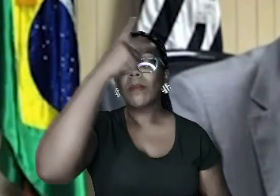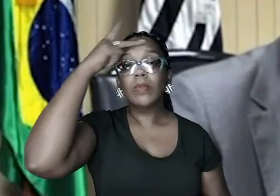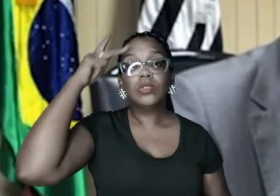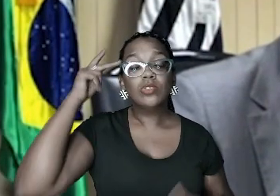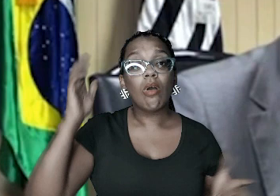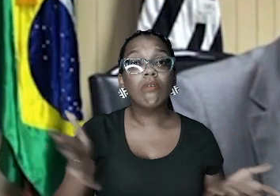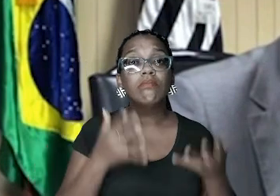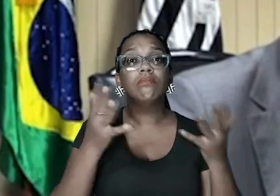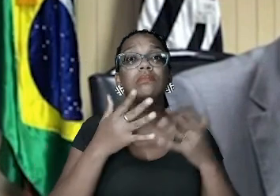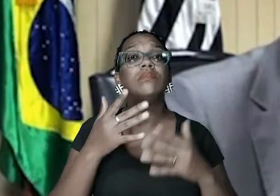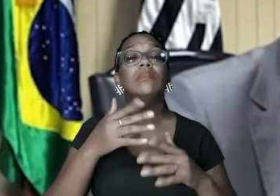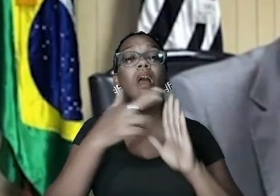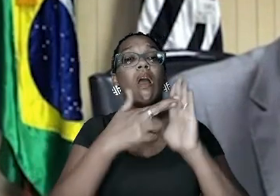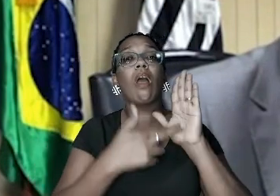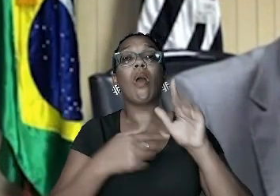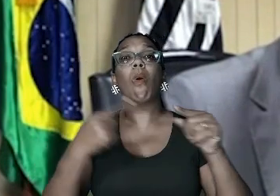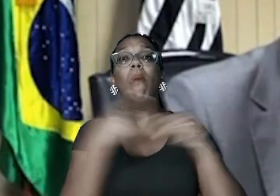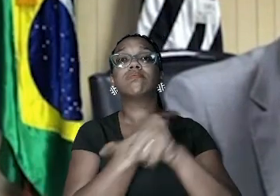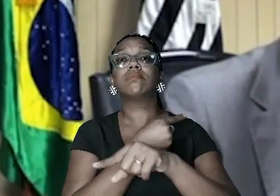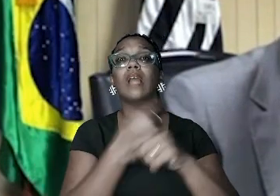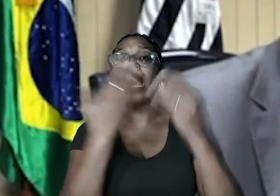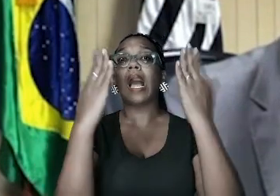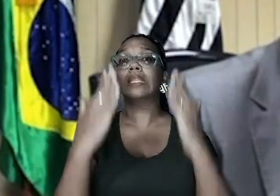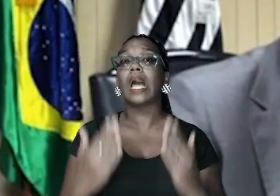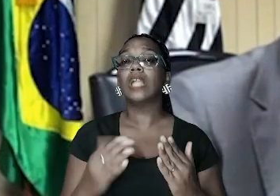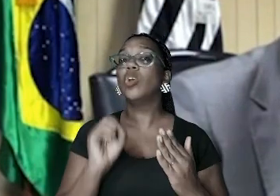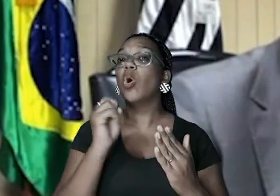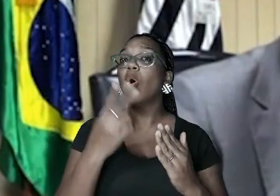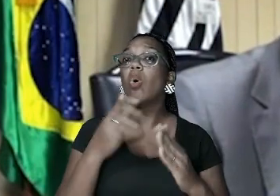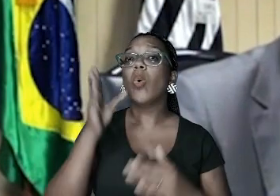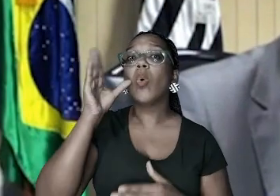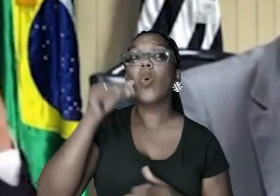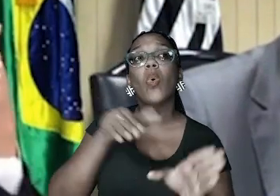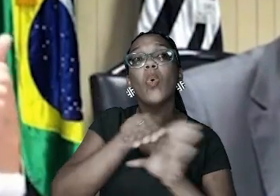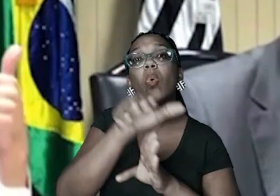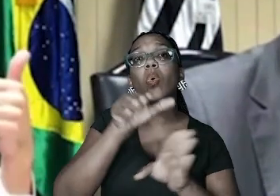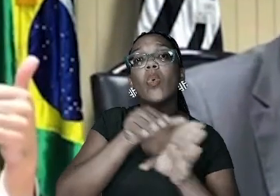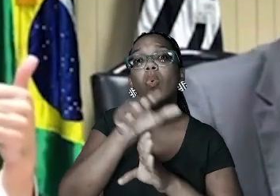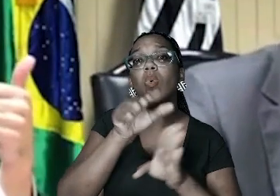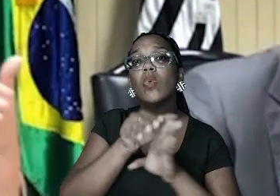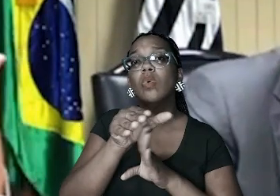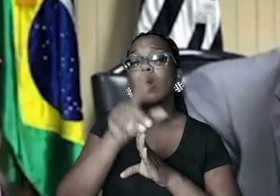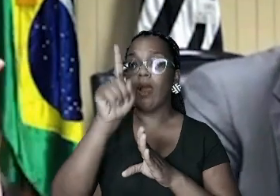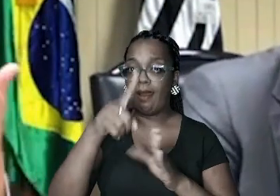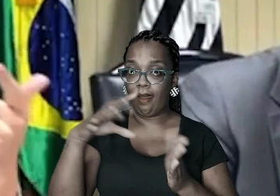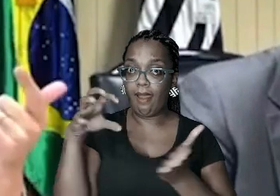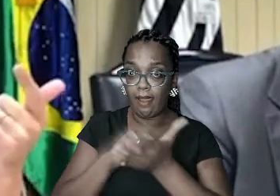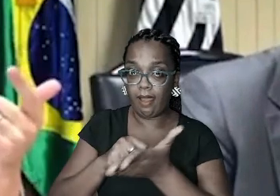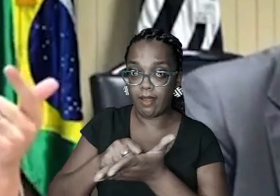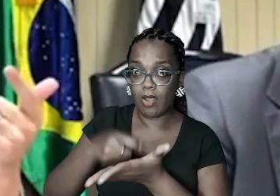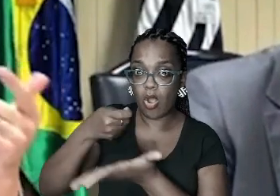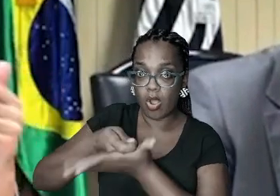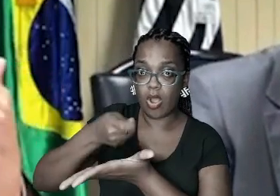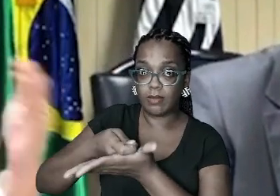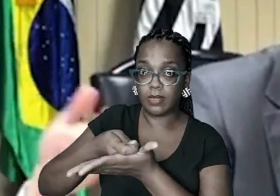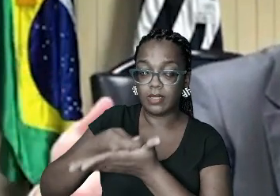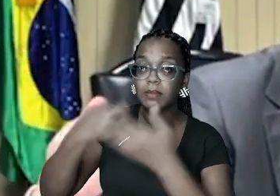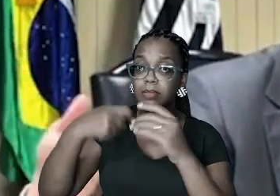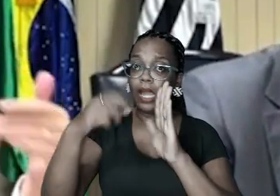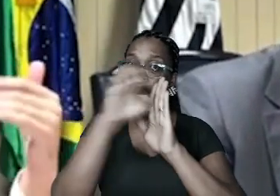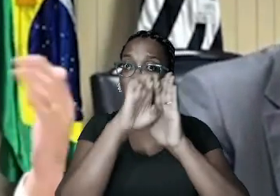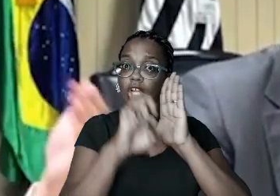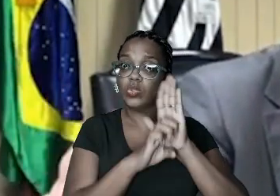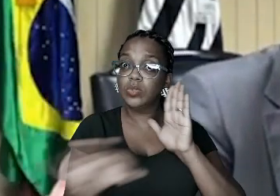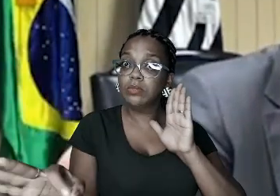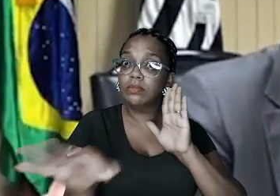ser caracterizado como alguém que está desenvolvendo irregularmente atividade de análise ou atividade de consultoria são